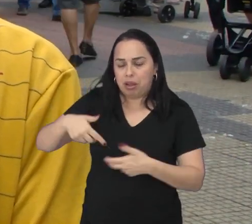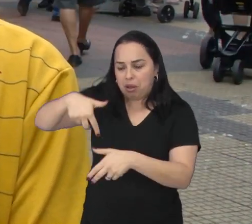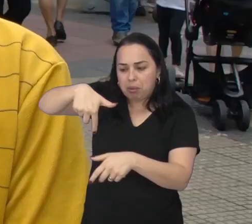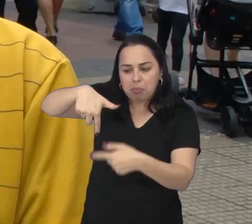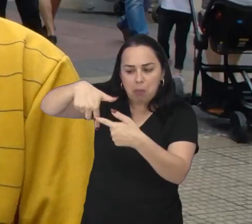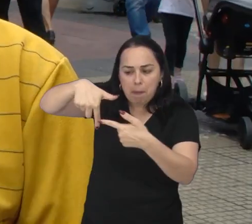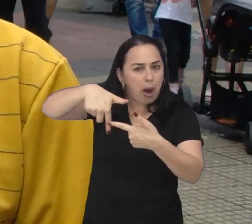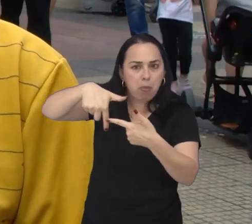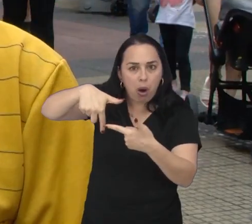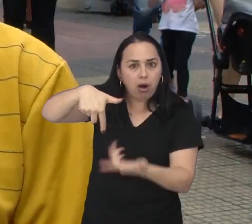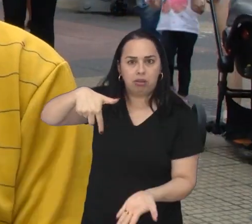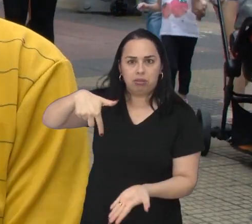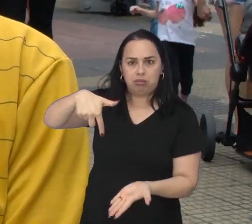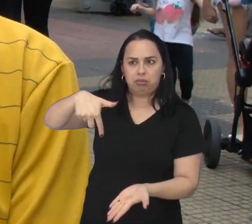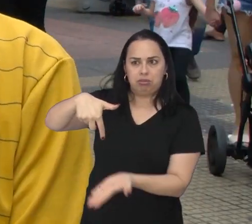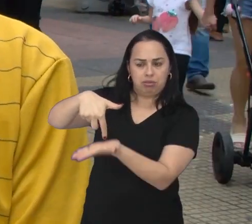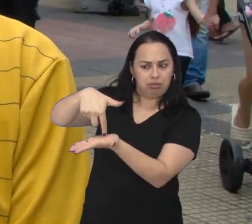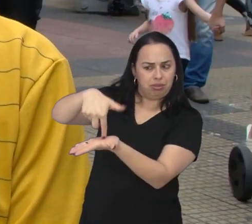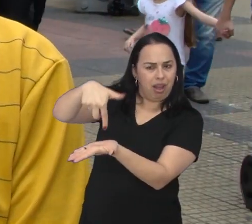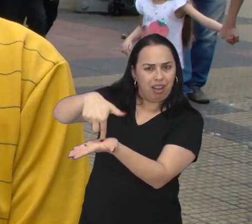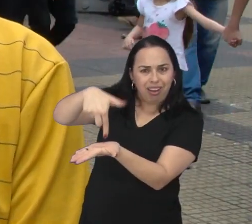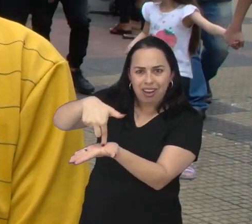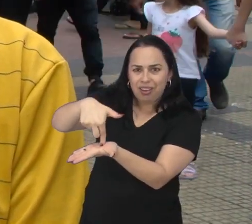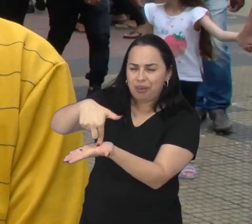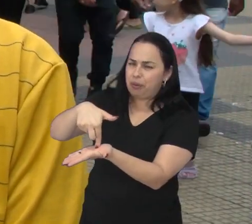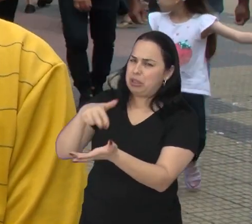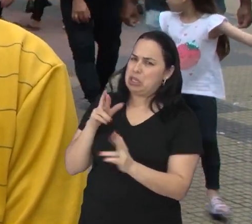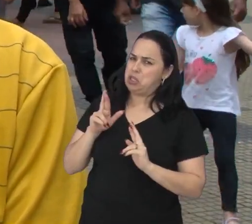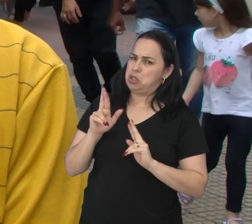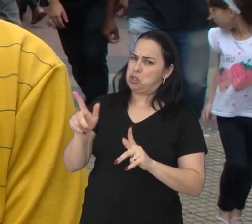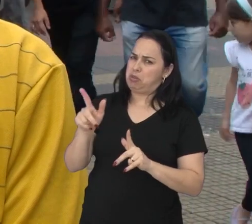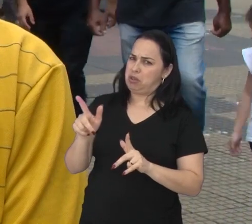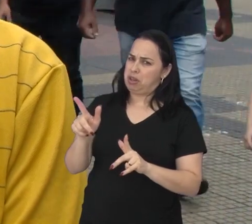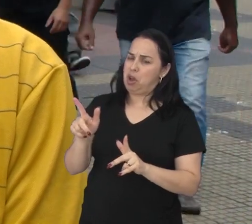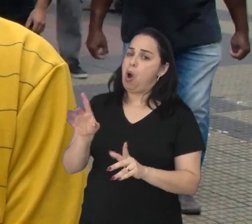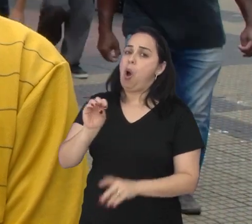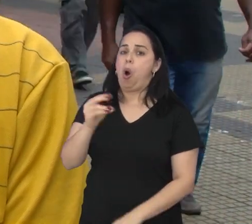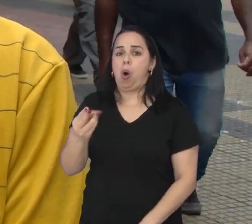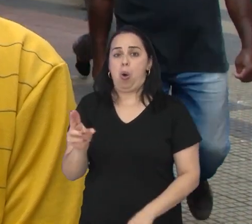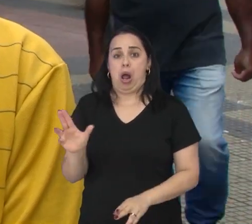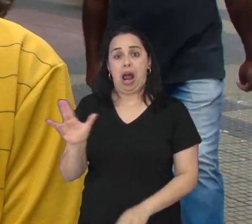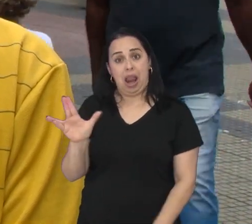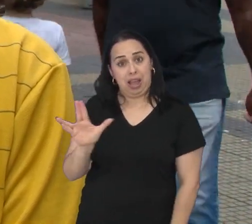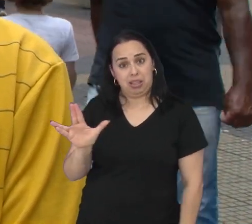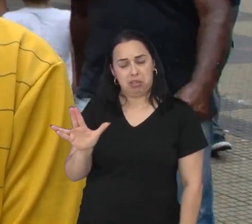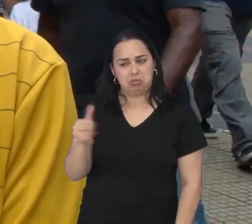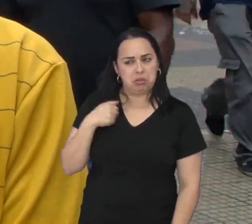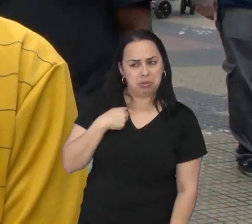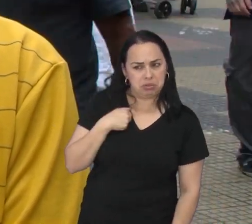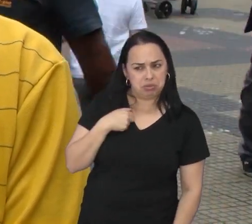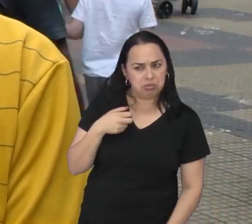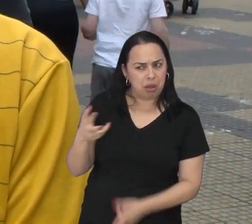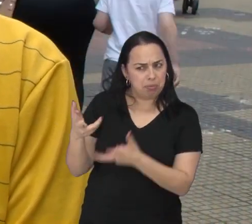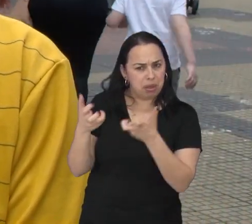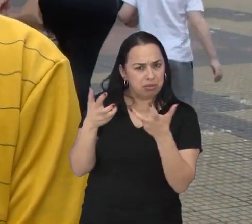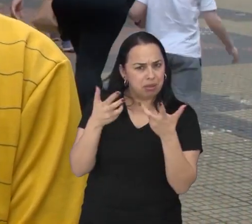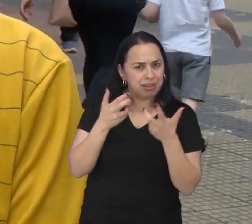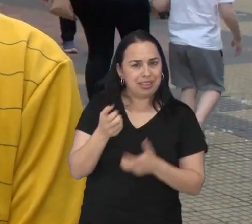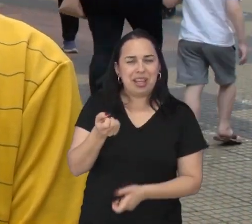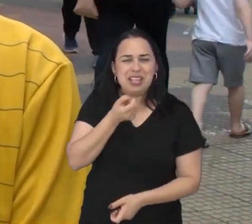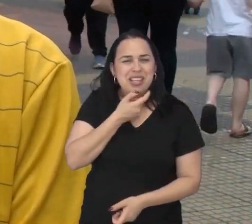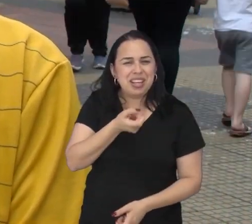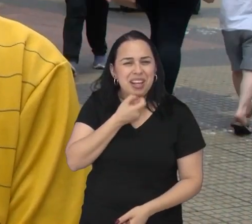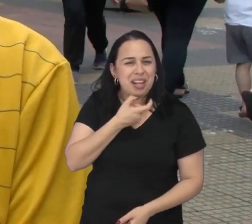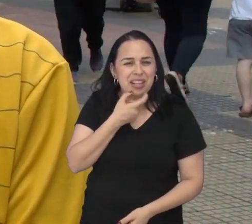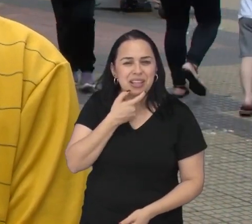tinha nada. Tava de bermuda. Eu falei, ou esse cara é Saci, ou esse cara é extraterrestre, porque o jeito que tá aparecendo tanta coisa